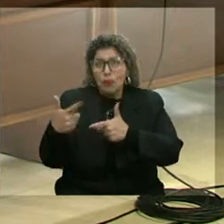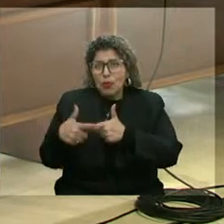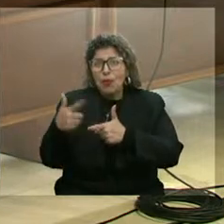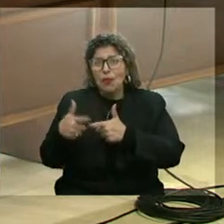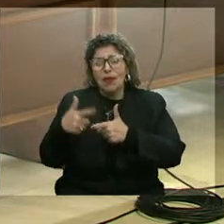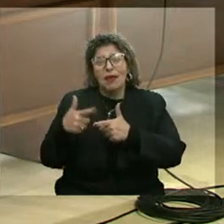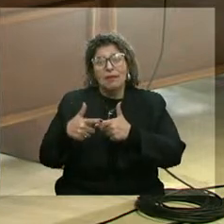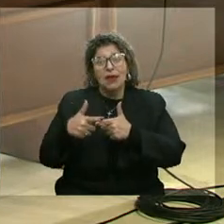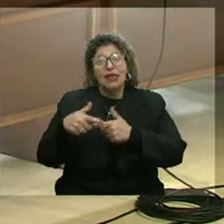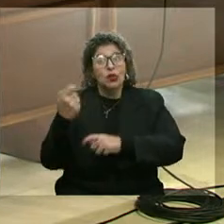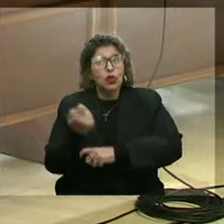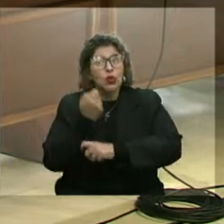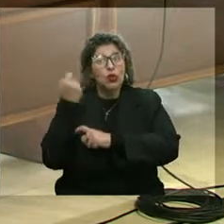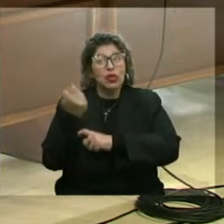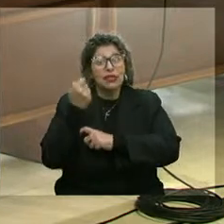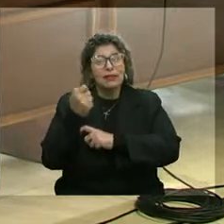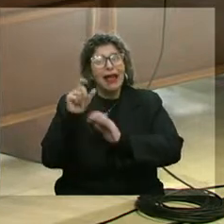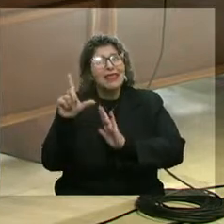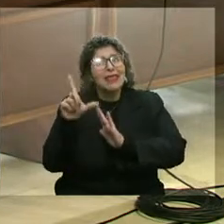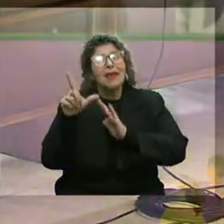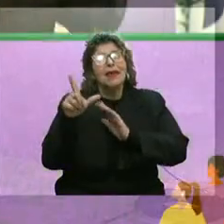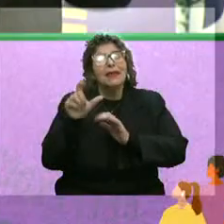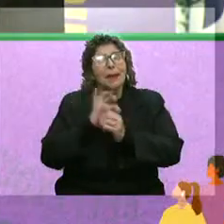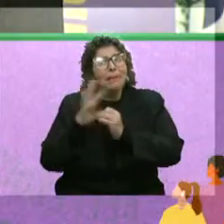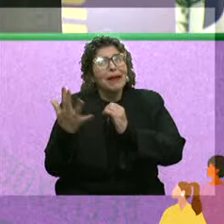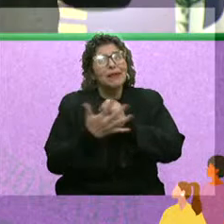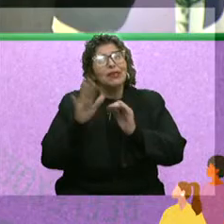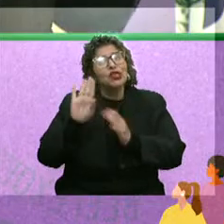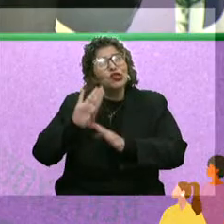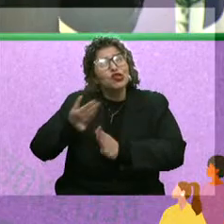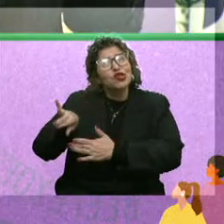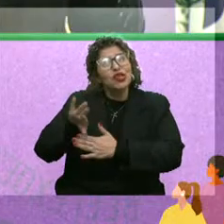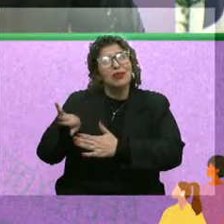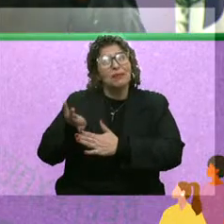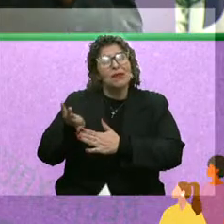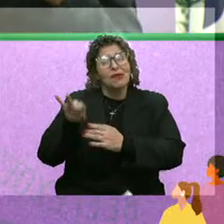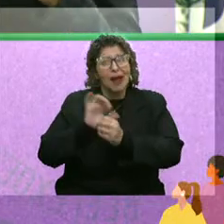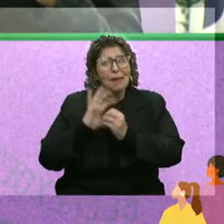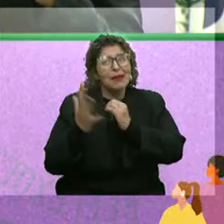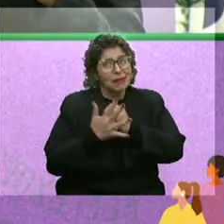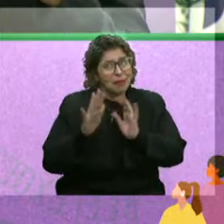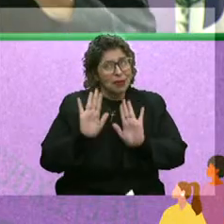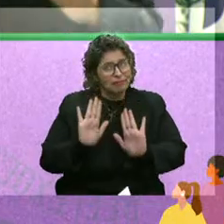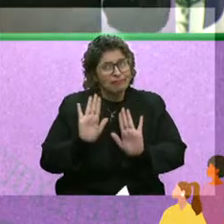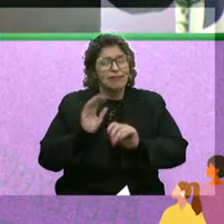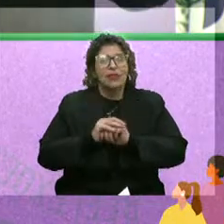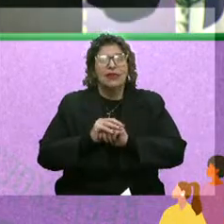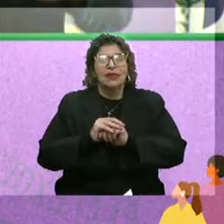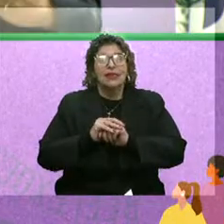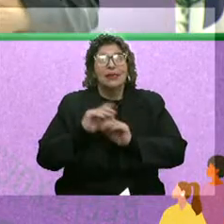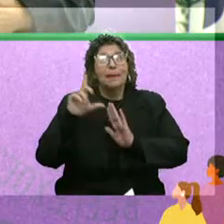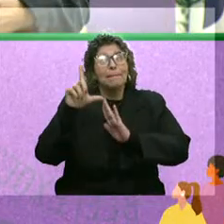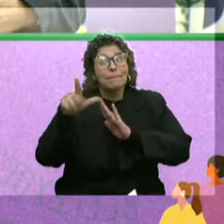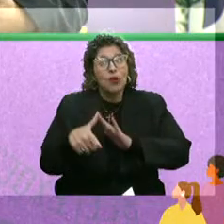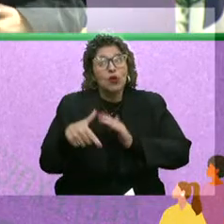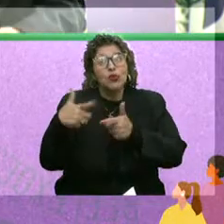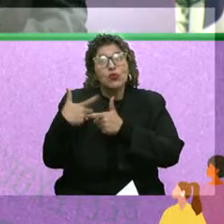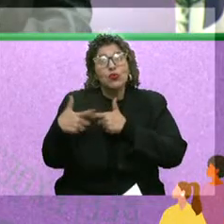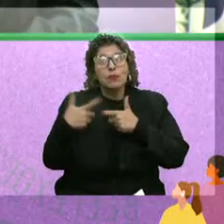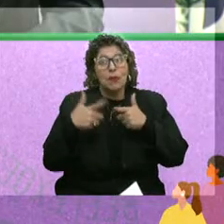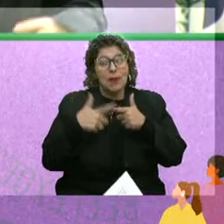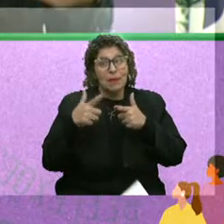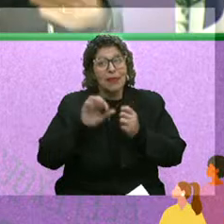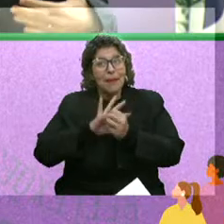saúde do Rio Grande do Sul, para além da pandemia. Vamos falar dos problemas, assim, tirando um pouquinho da pandemia da cabeça. Depois vamos falar, então, dos problemas